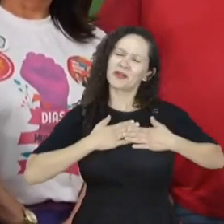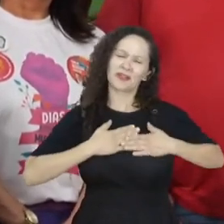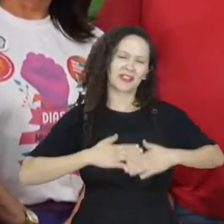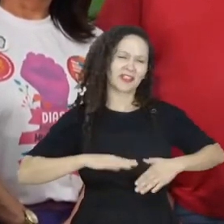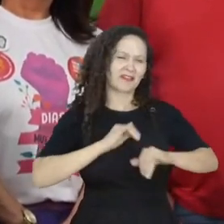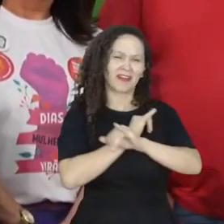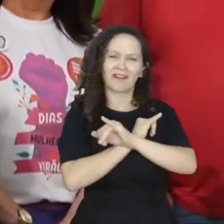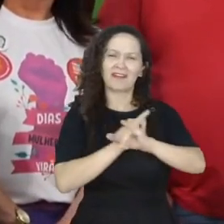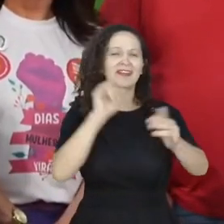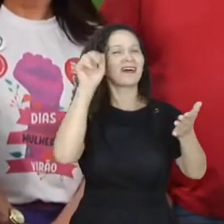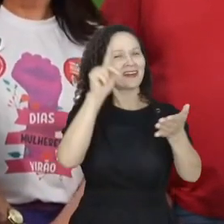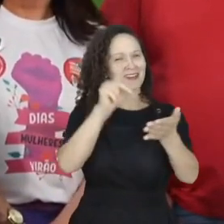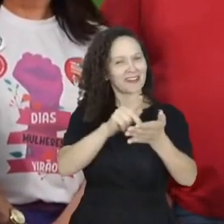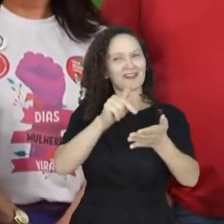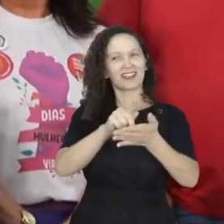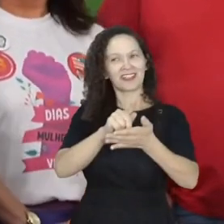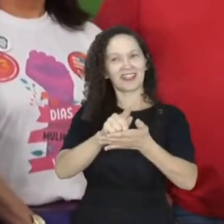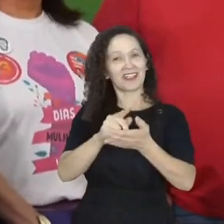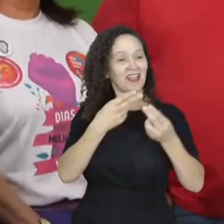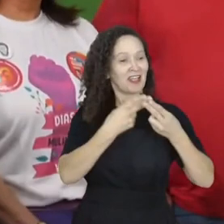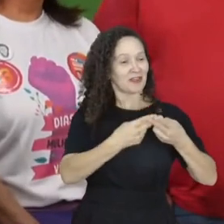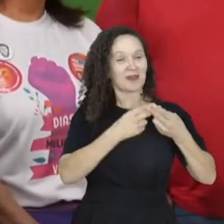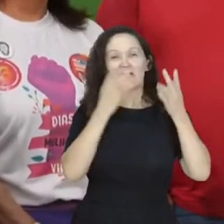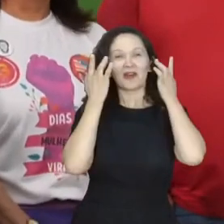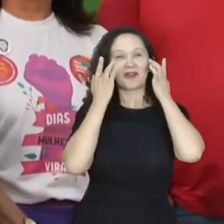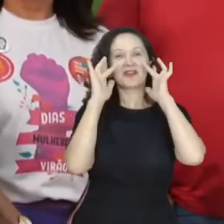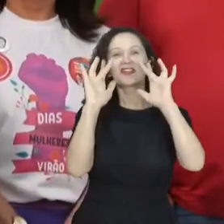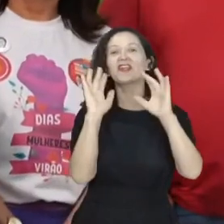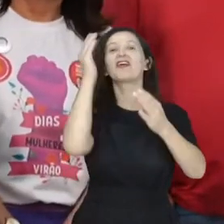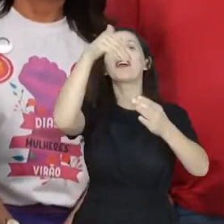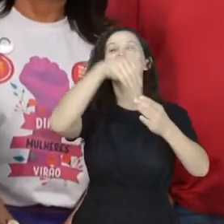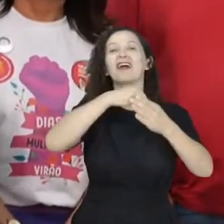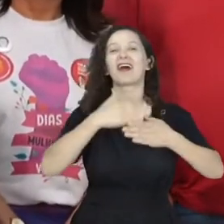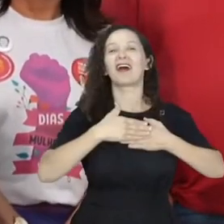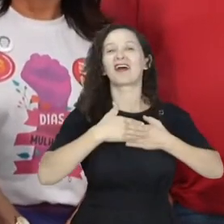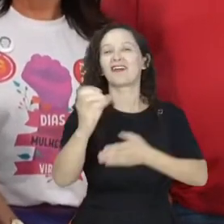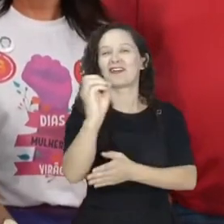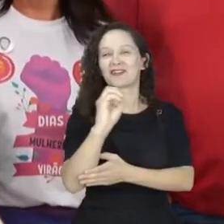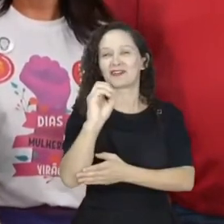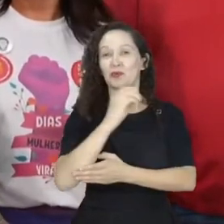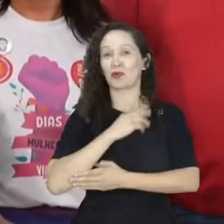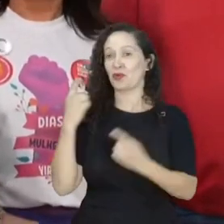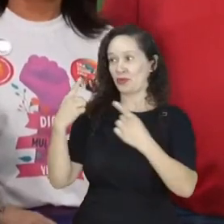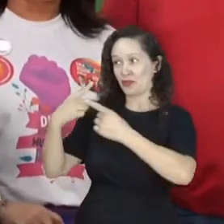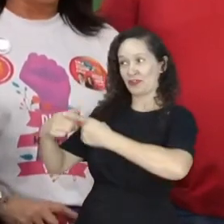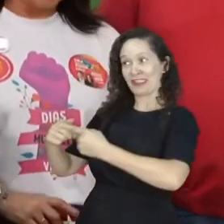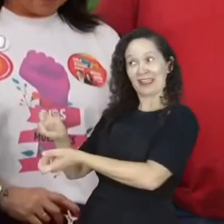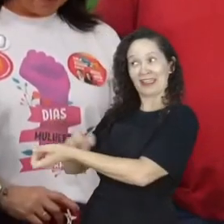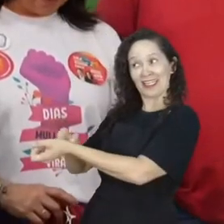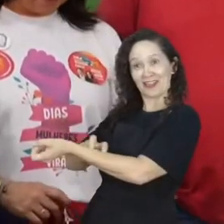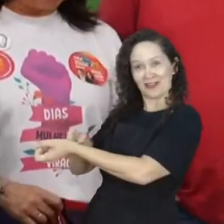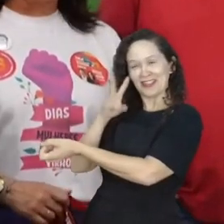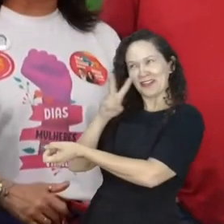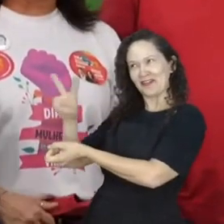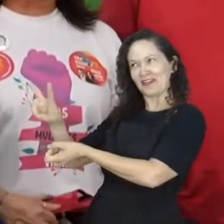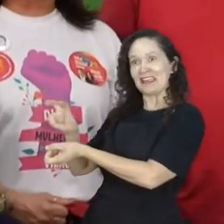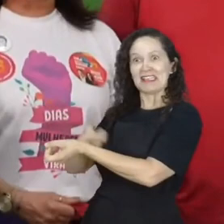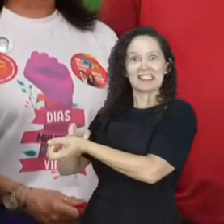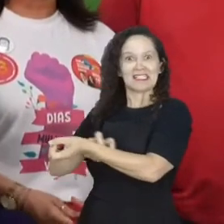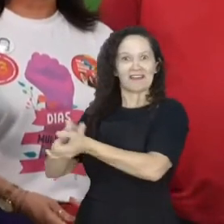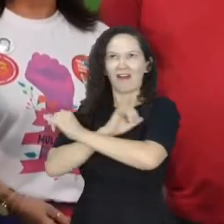essa tranquilidade é de quem sabe que vai ganhar as eleições. O meu adversário anda nervoso, anda bravo,